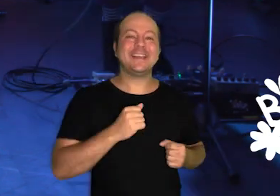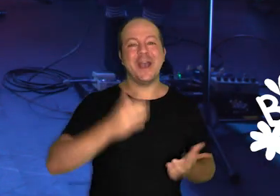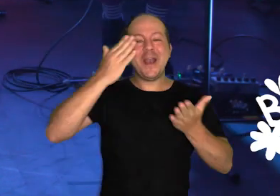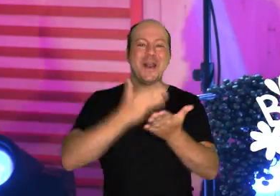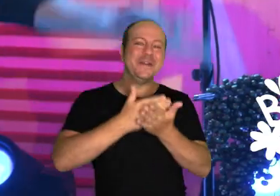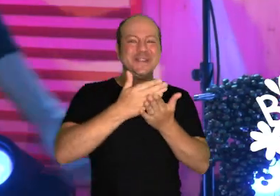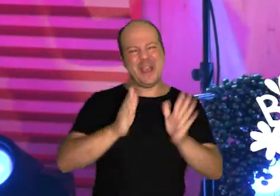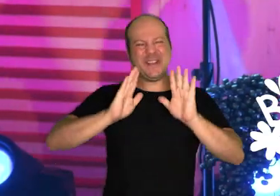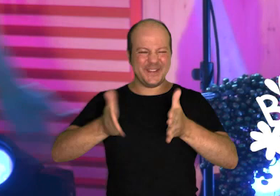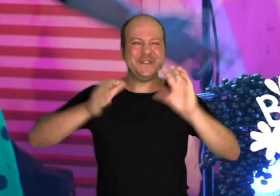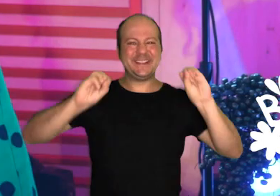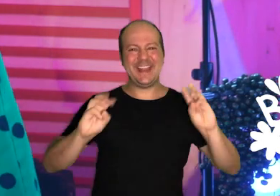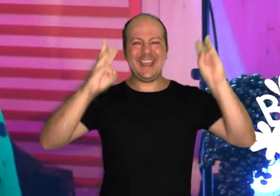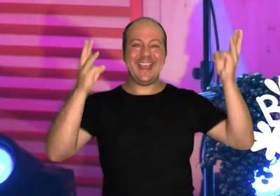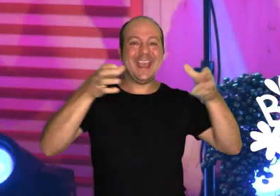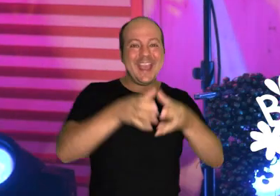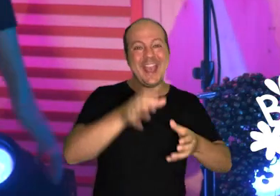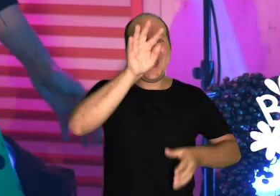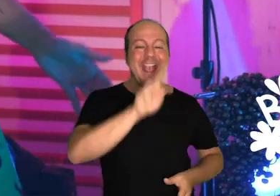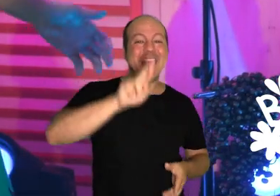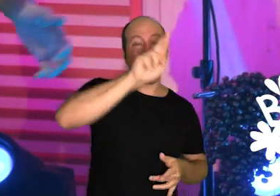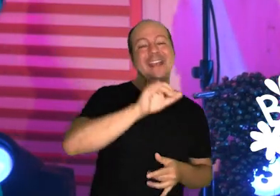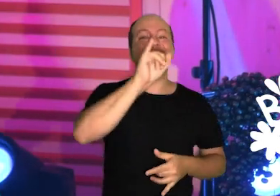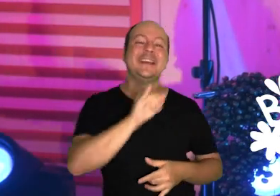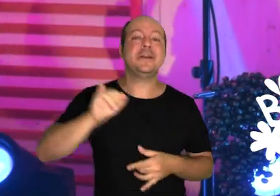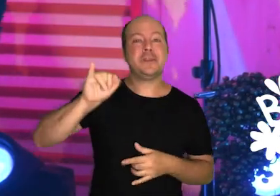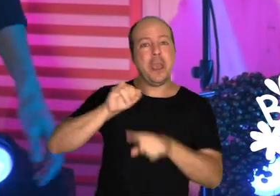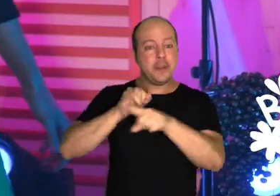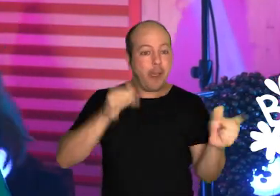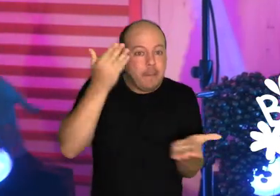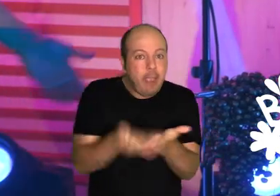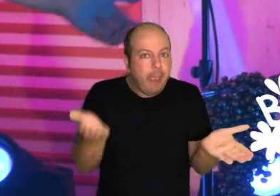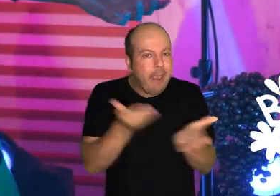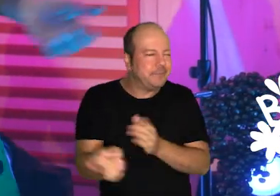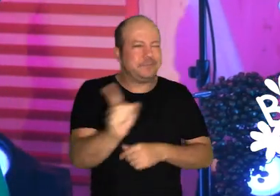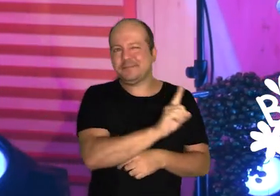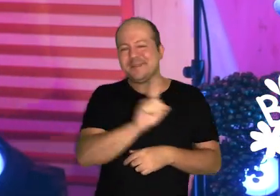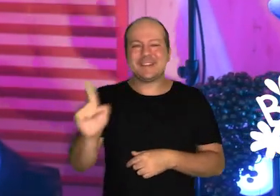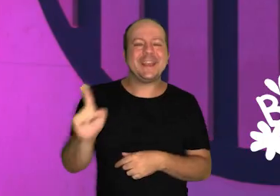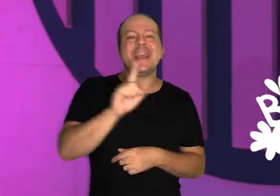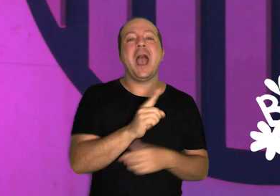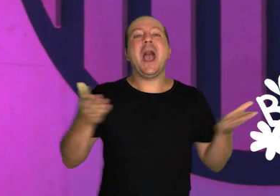Já começou o show do Grupo Tri. Sei que você não vai perder, então eu